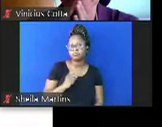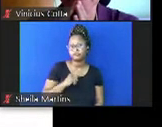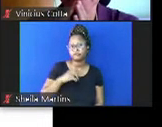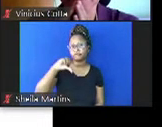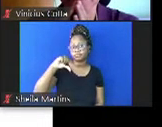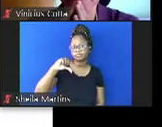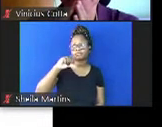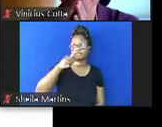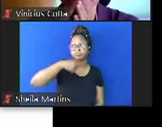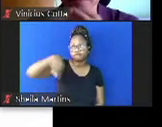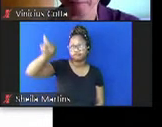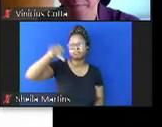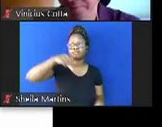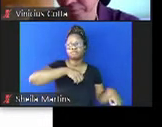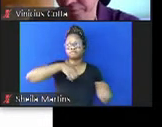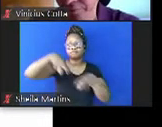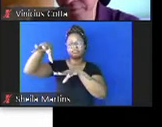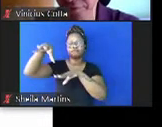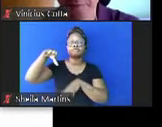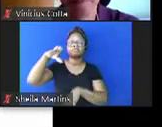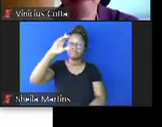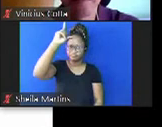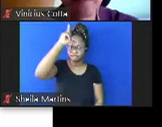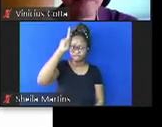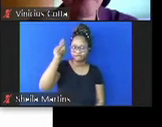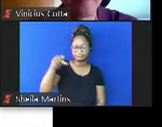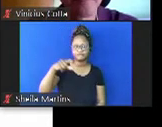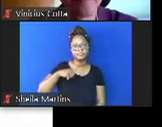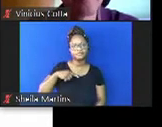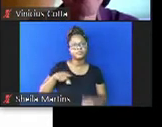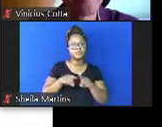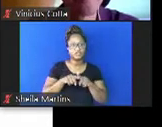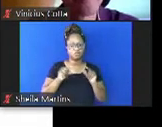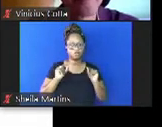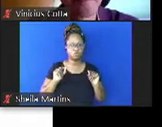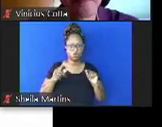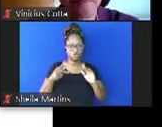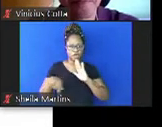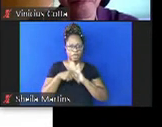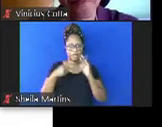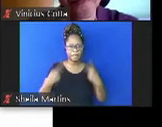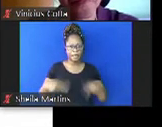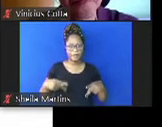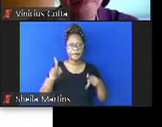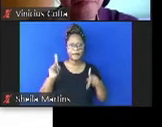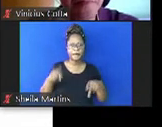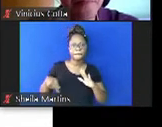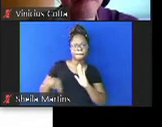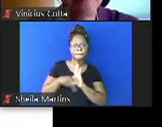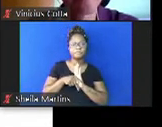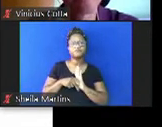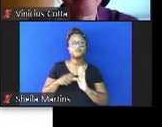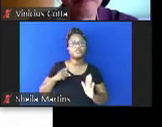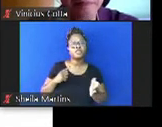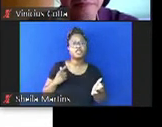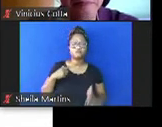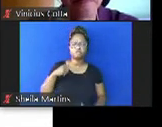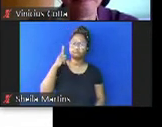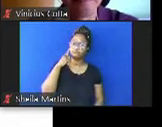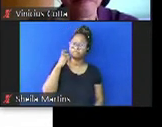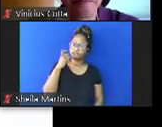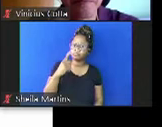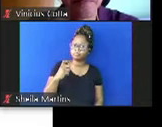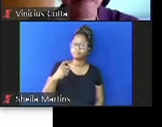Alemanha. Nós temos também um fellowship que é de German Chancellor, né, que é muito interessante também.